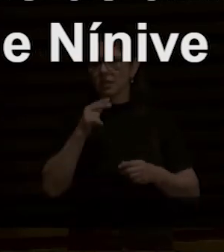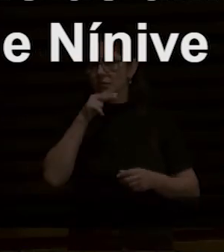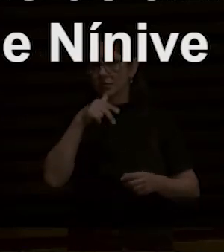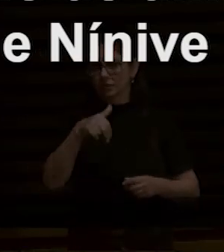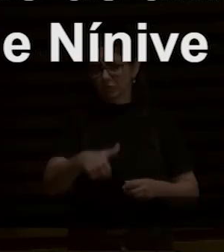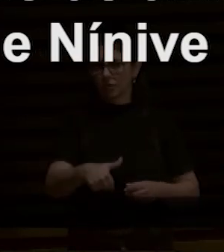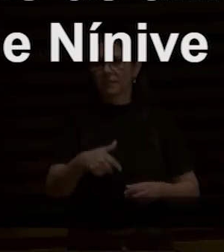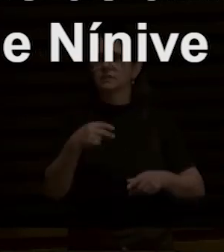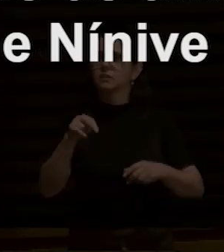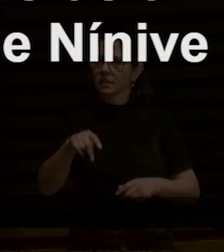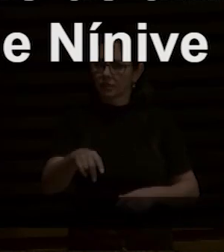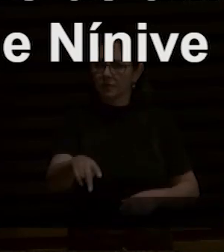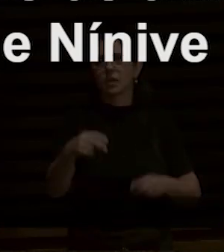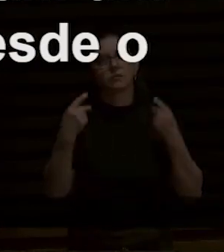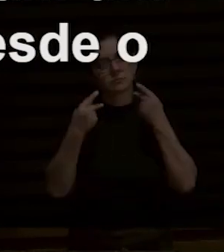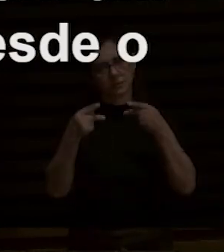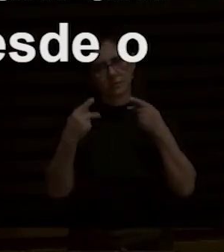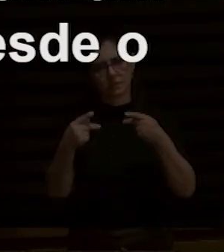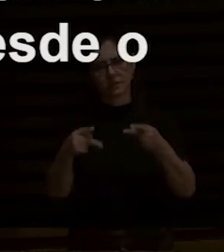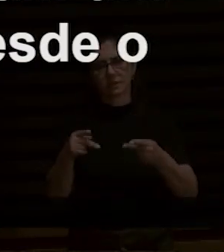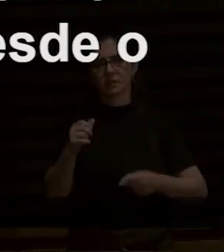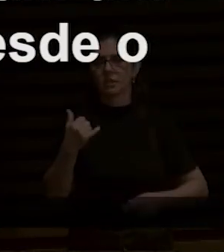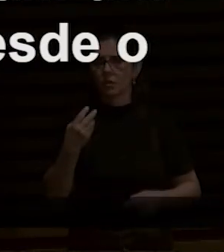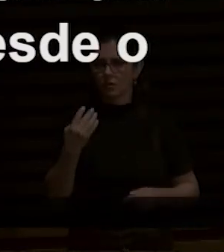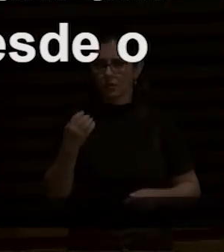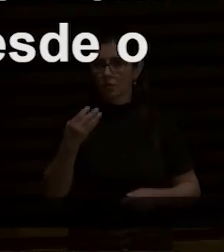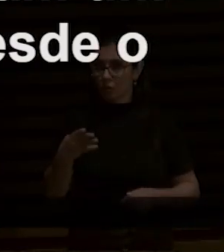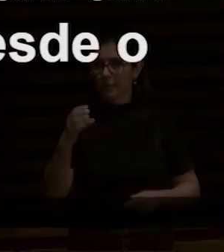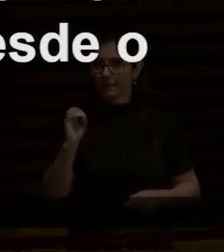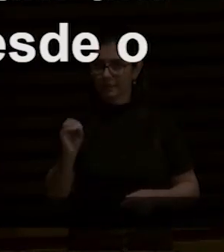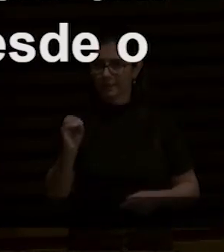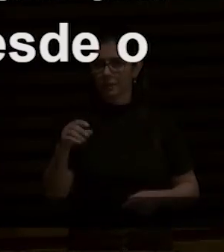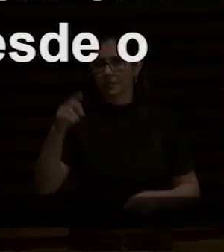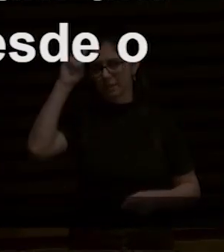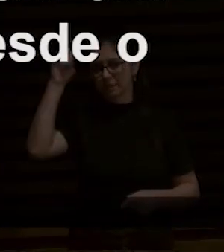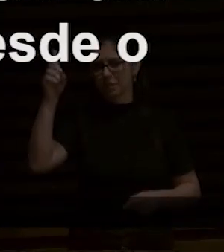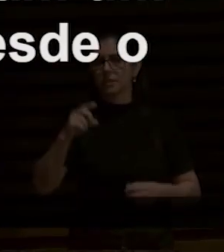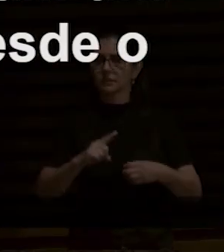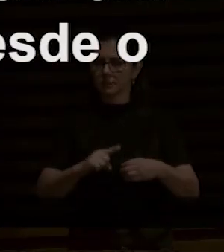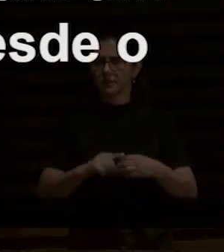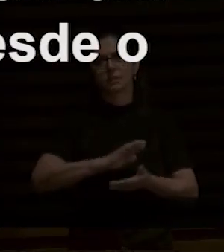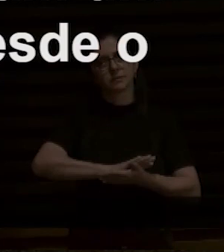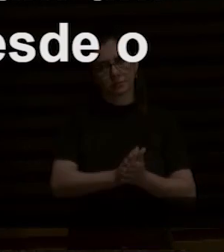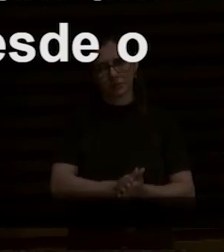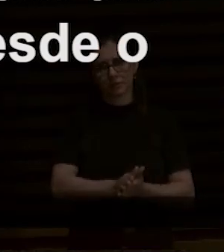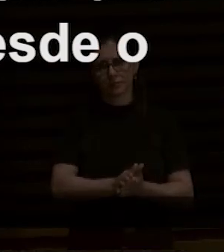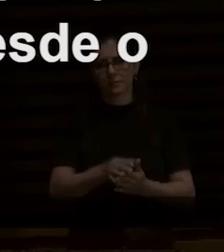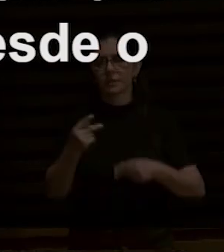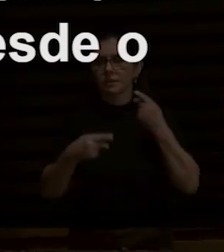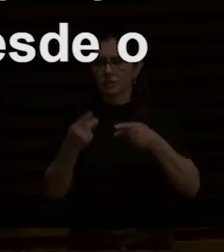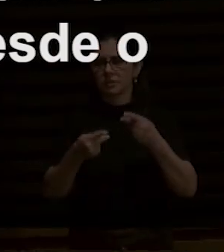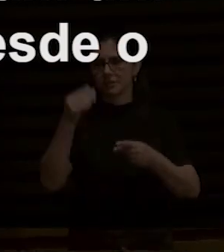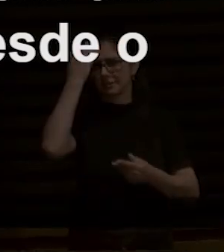40 dias e Nínive será subvertida ou destruída. Os ninivitas creram em Deus e proclamaram um